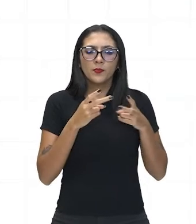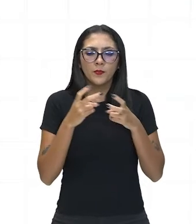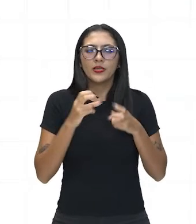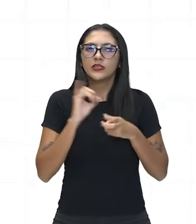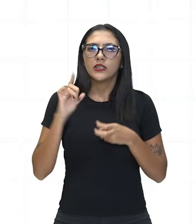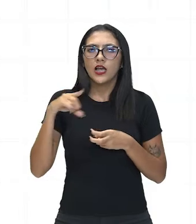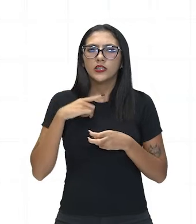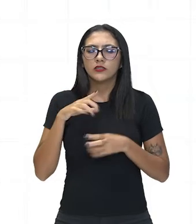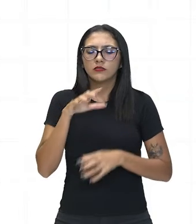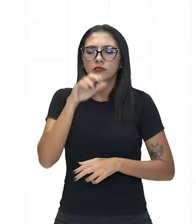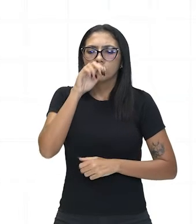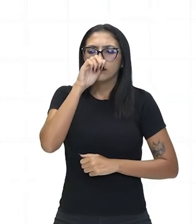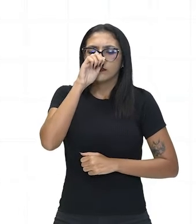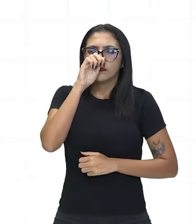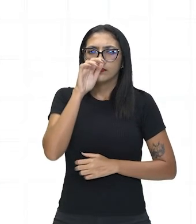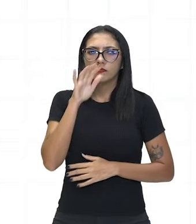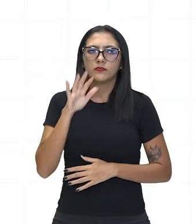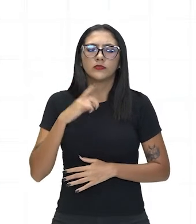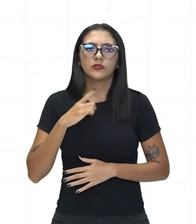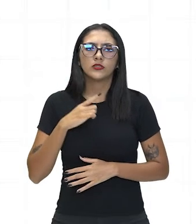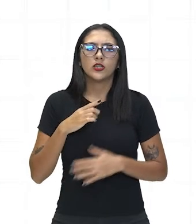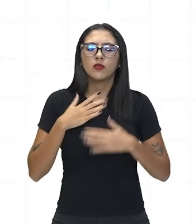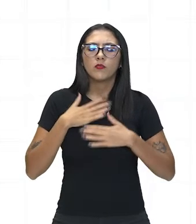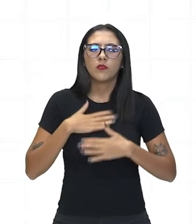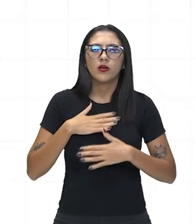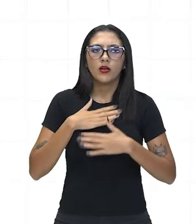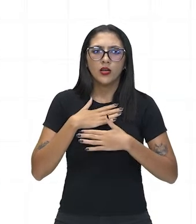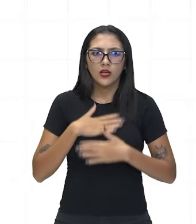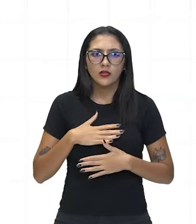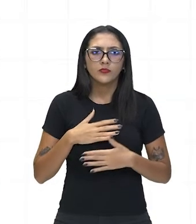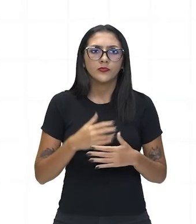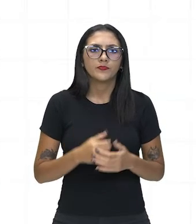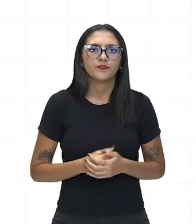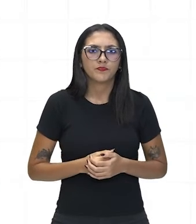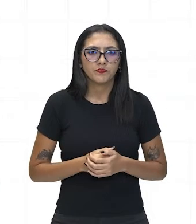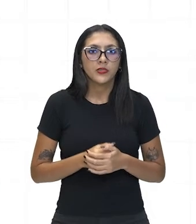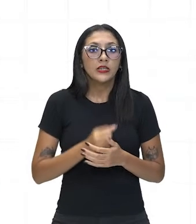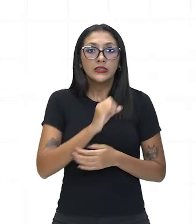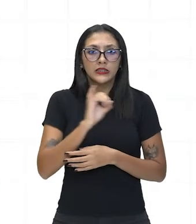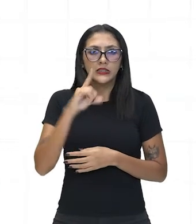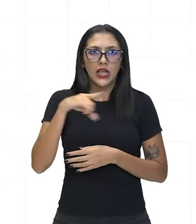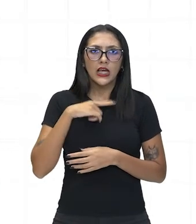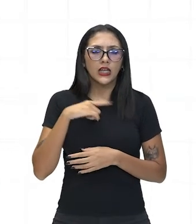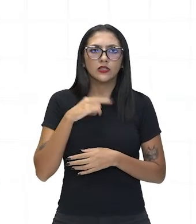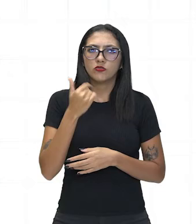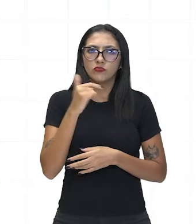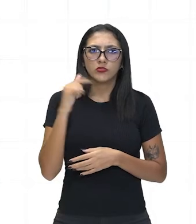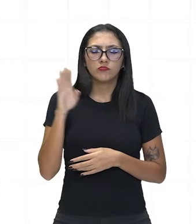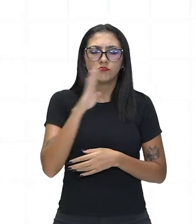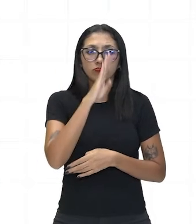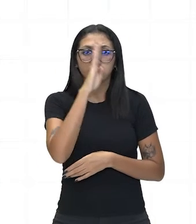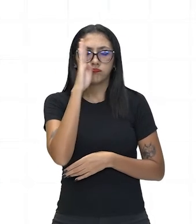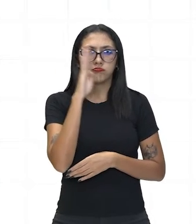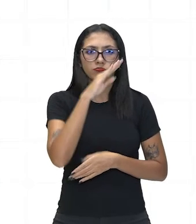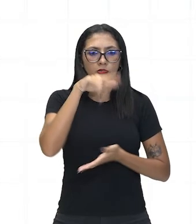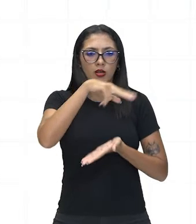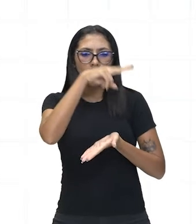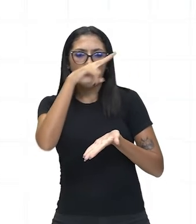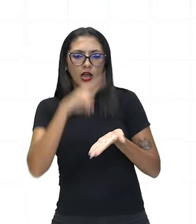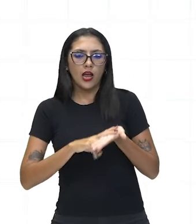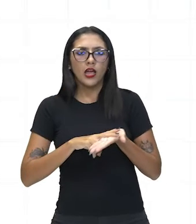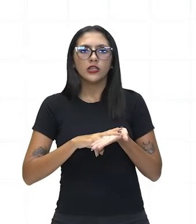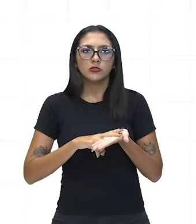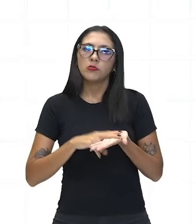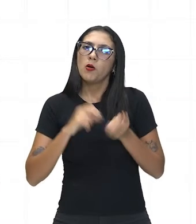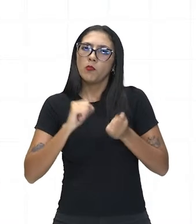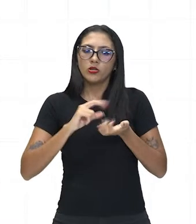respira, afrouxar as suas vestes. Se ela não tiver sofrido queda, você vai colocar essa pessoa de lado. E após a